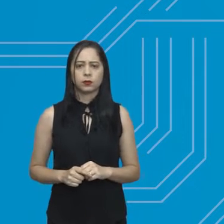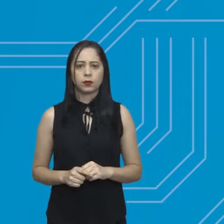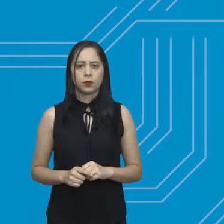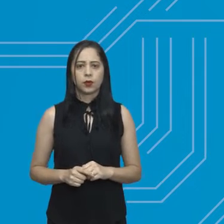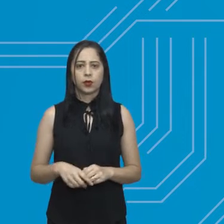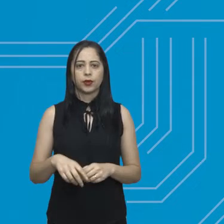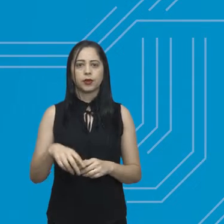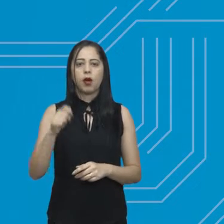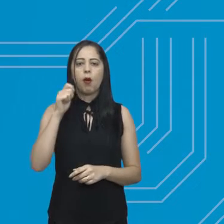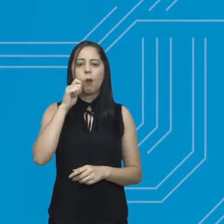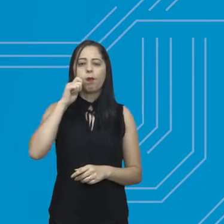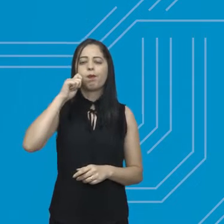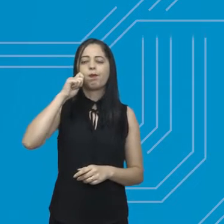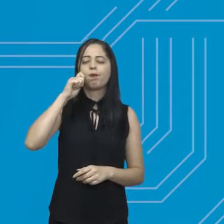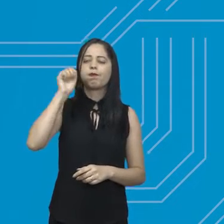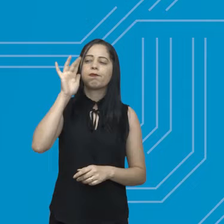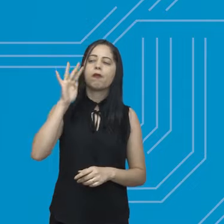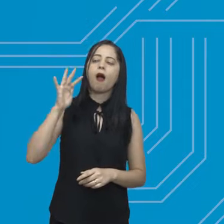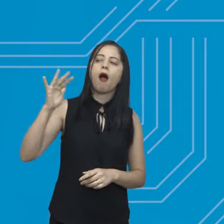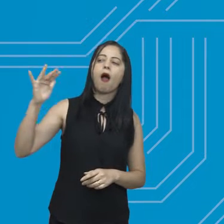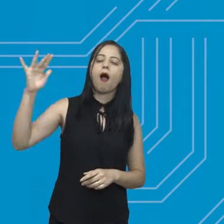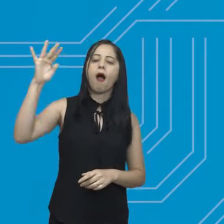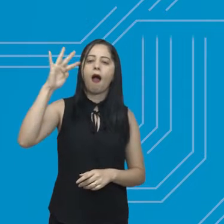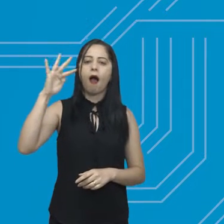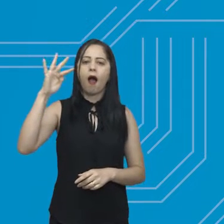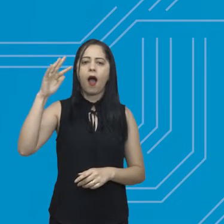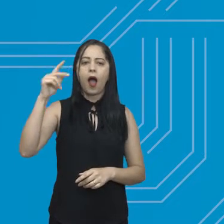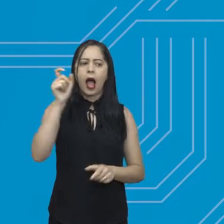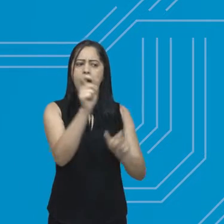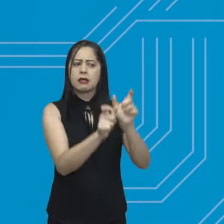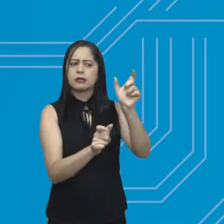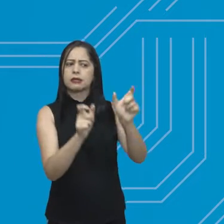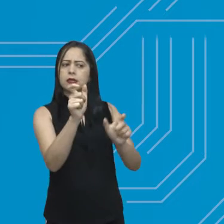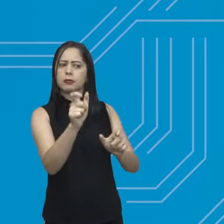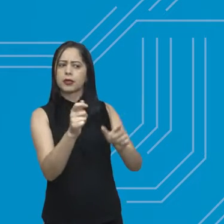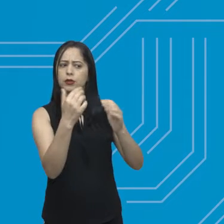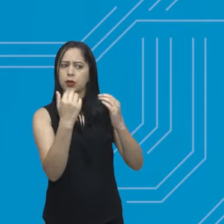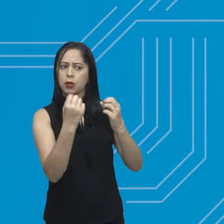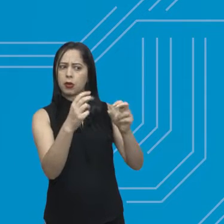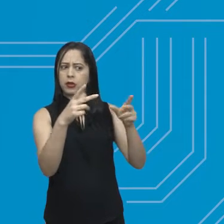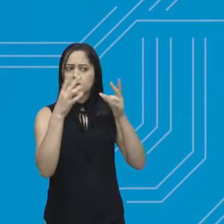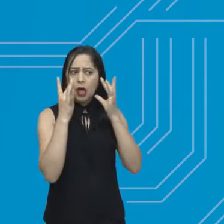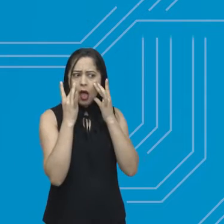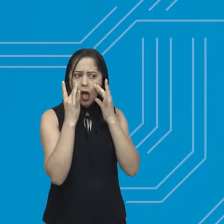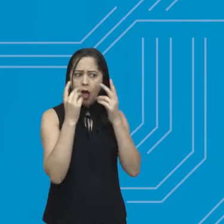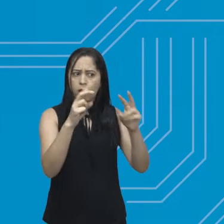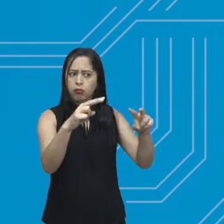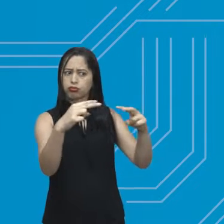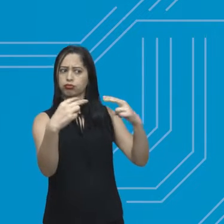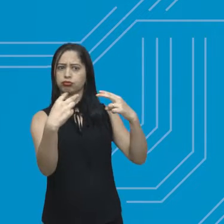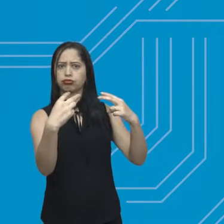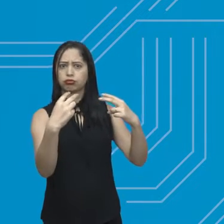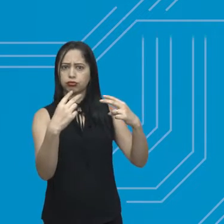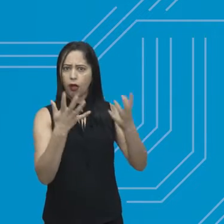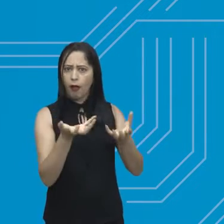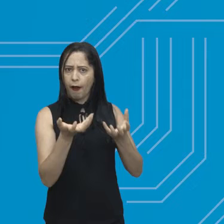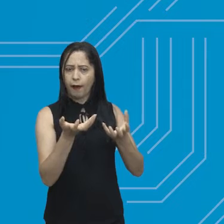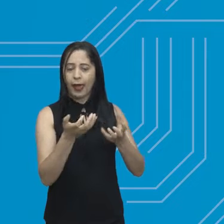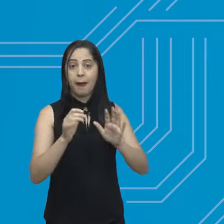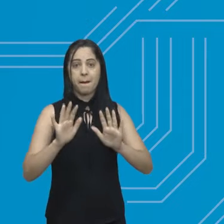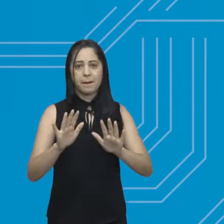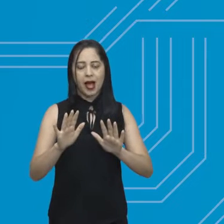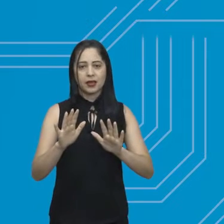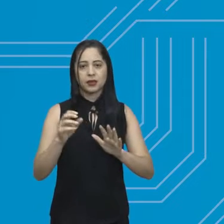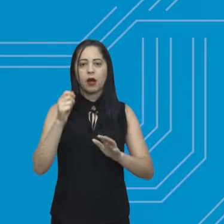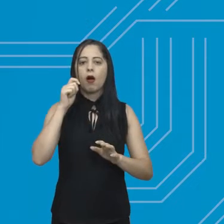cigarro eletrônico tem chamado a atenção de muitas pessoas, né? Mas esses aparelhos carregam inúmeros questionamentos, uma vez que não existem